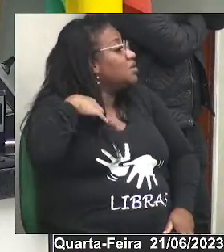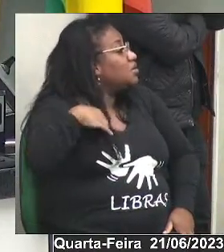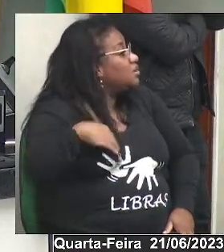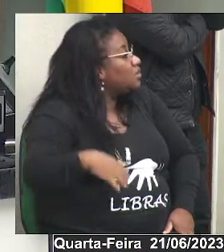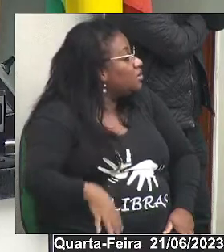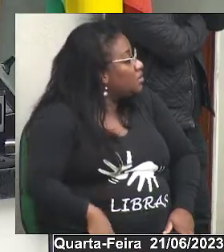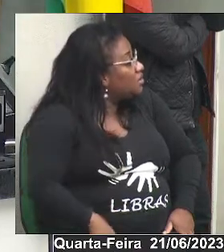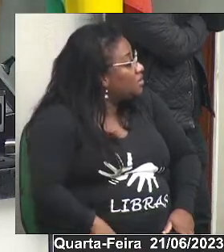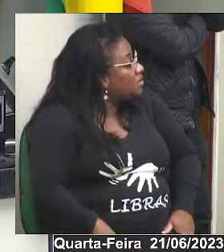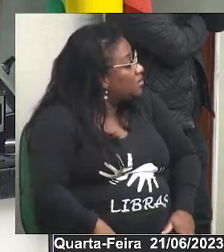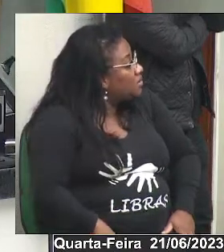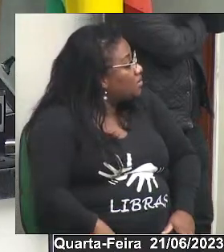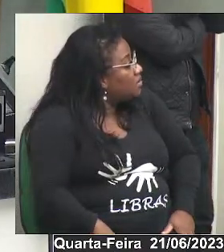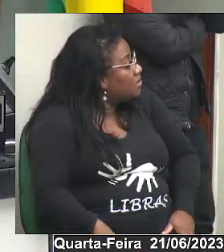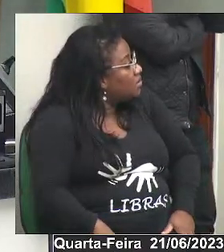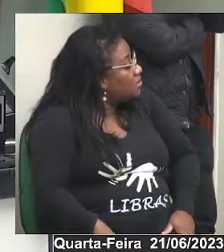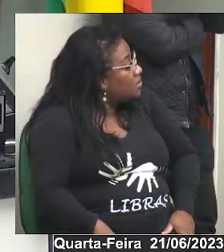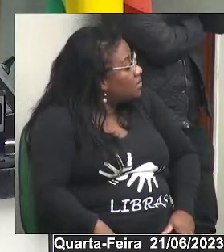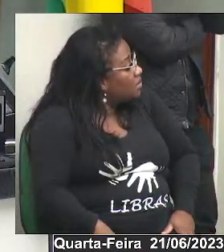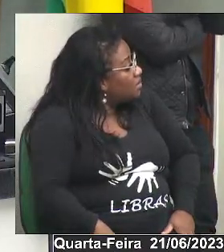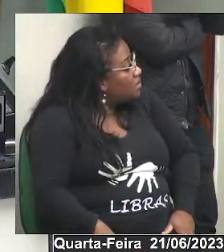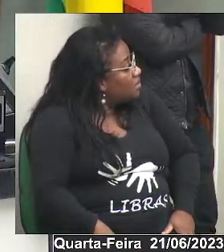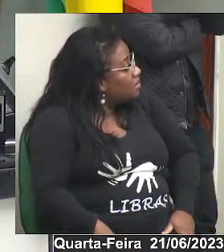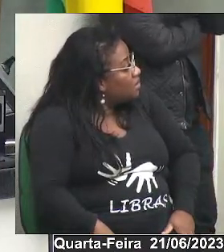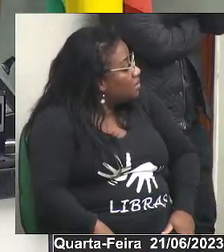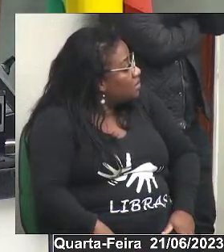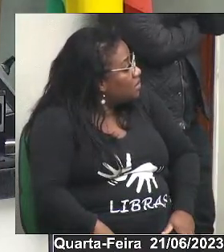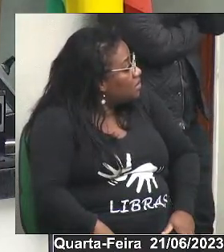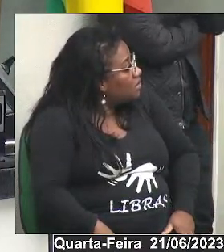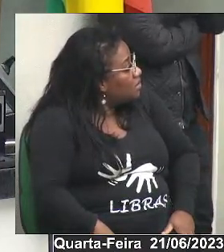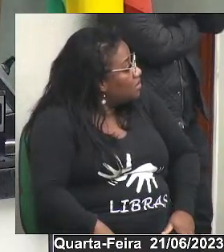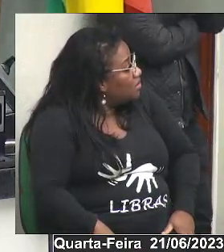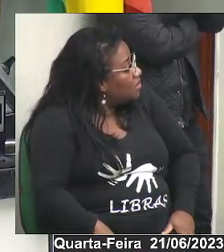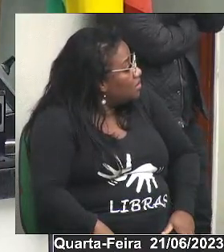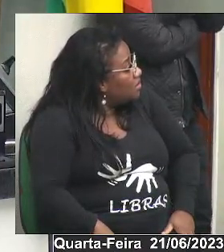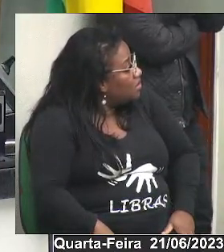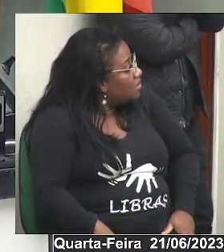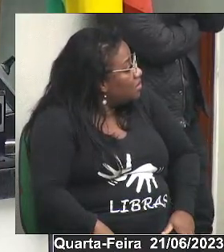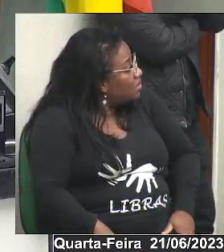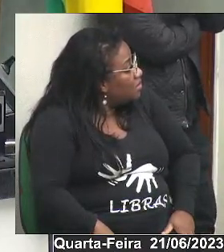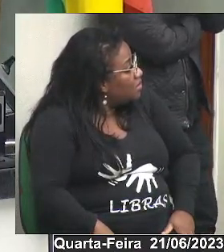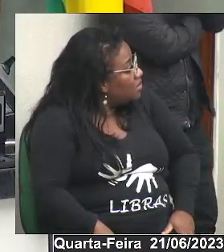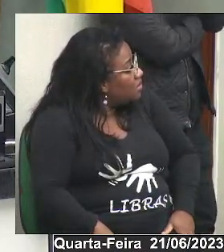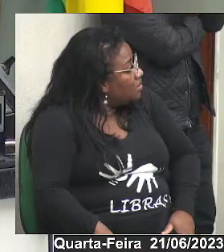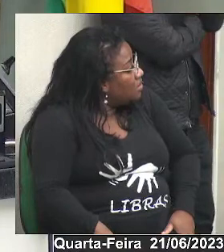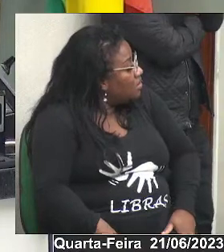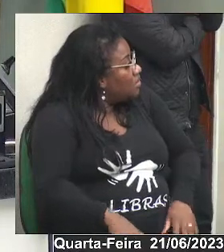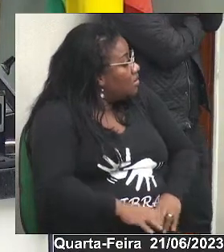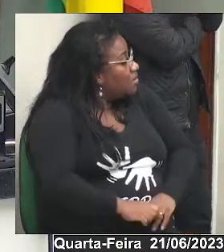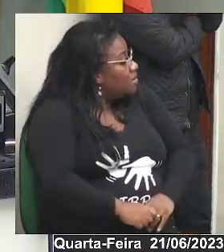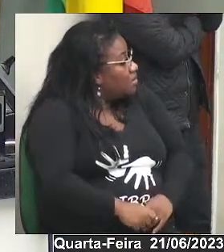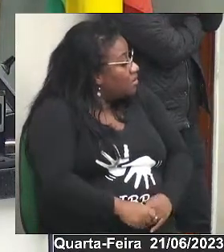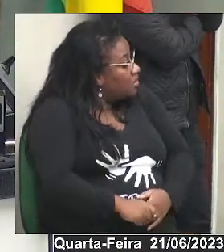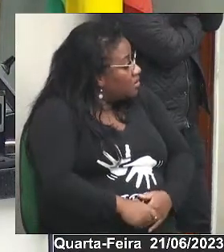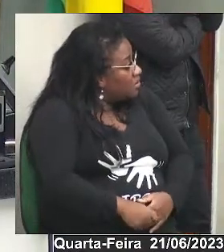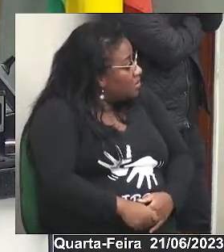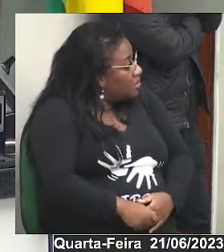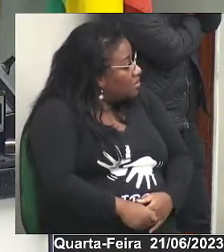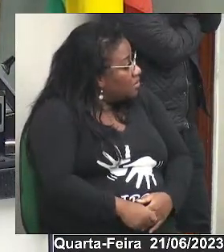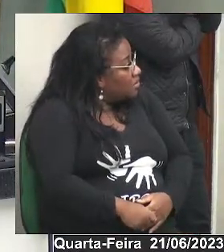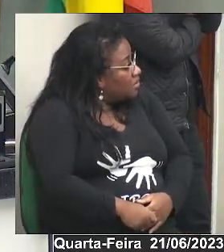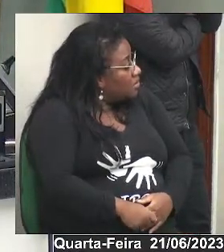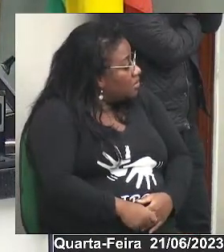Paulo por aqui. Vocês vão me ouvir esse vídeo dessa ocorrência? Esse policial municipal fez isso? Pois é, ele tá aqui, ó. É o guerreiro.